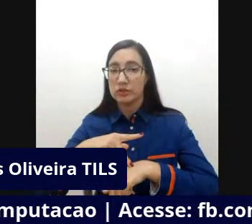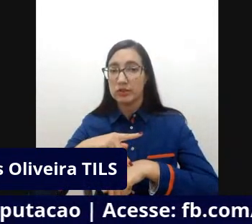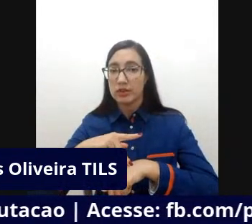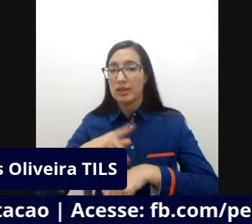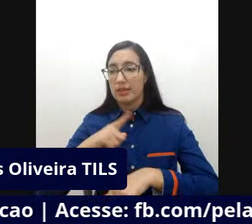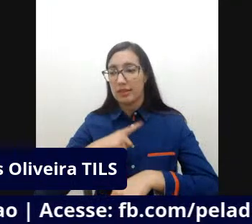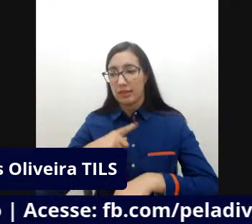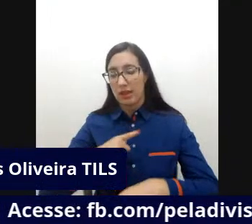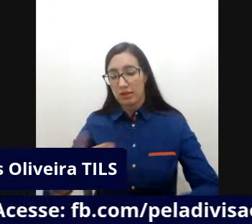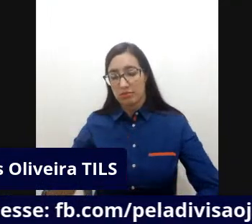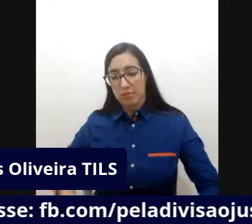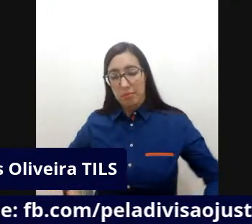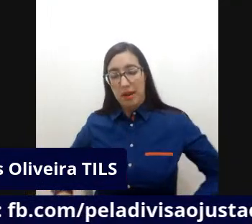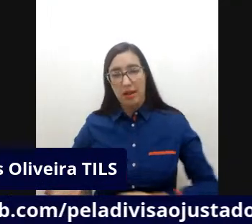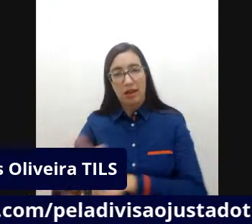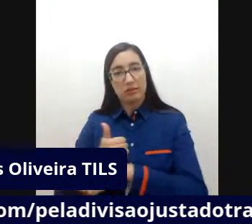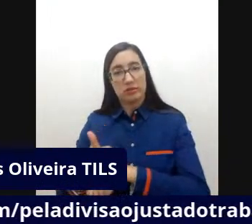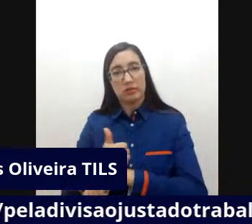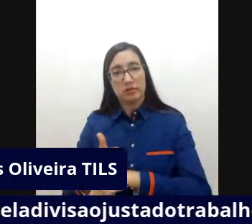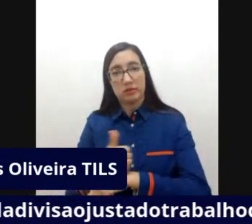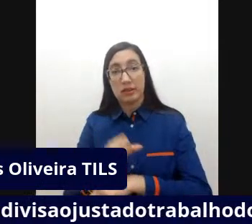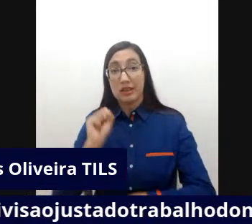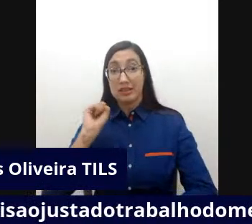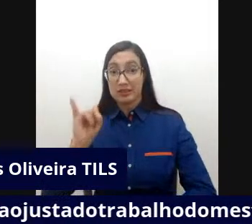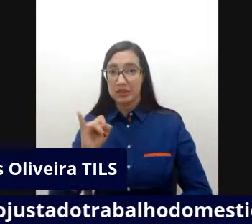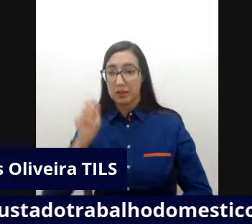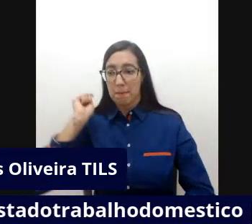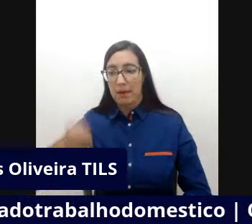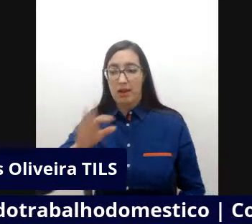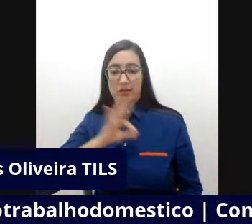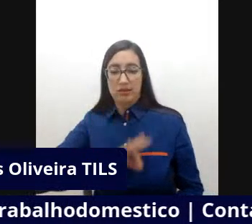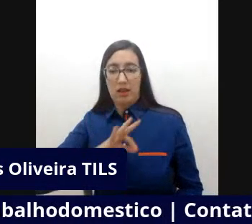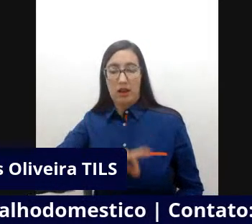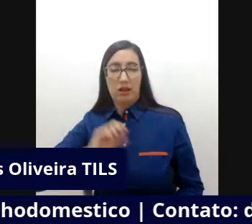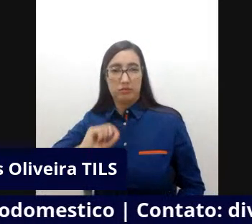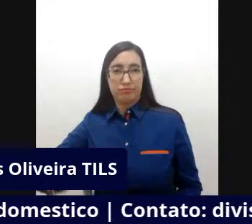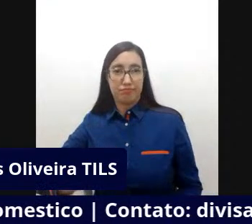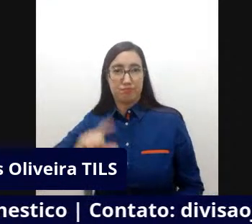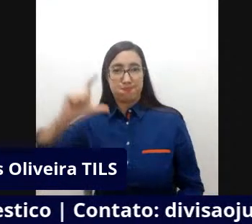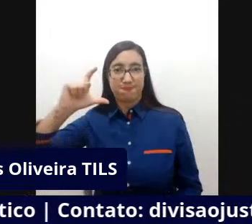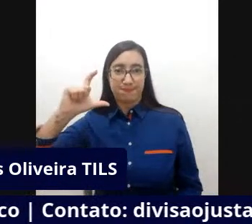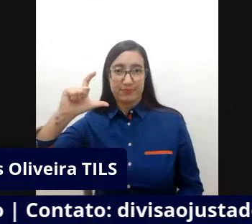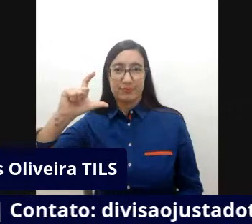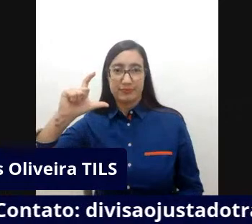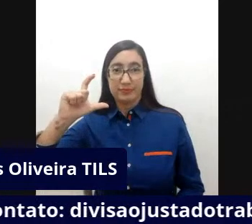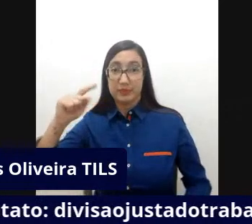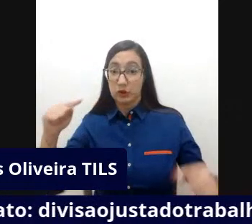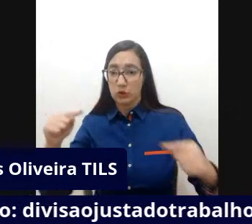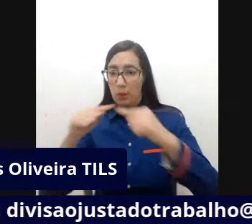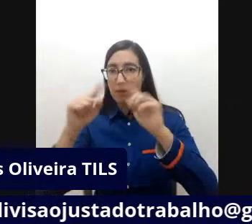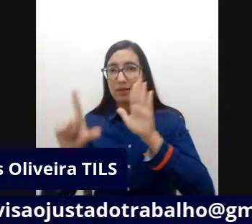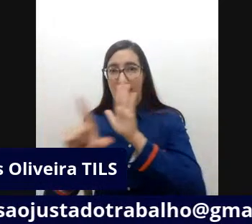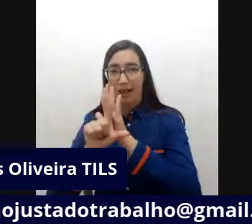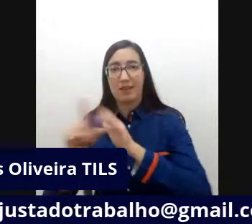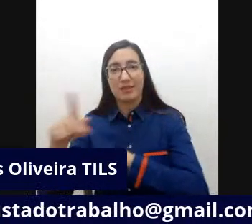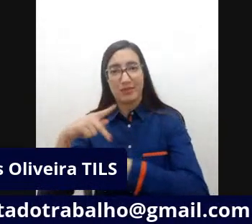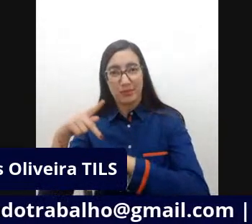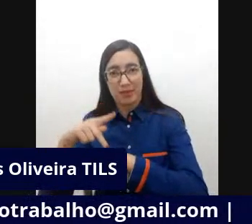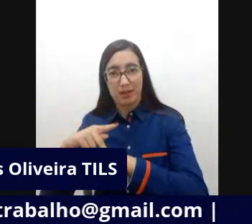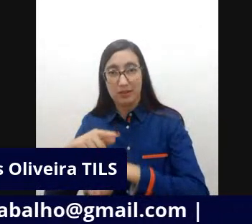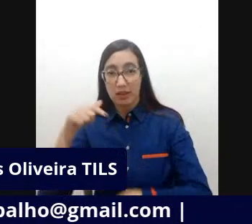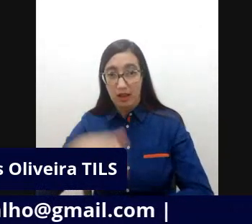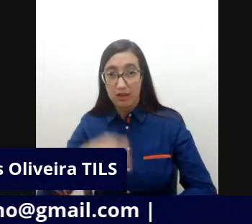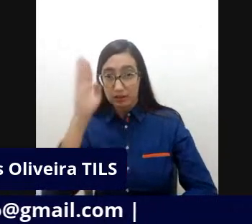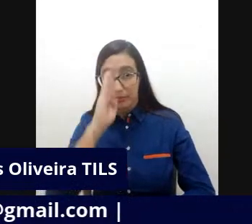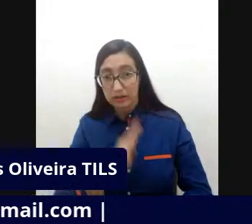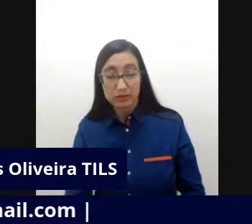pagar muito bem e garantindo todos os direitos que a legislação trabalhista do país permite. Aqui não, uma pessoa